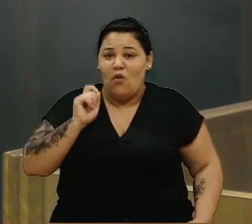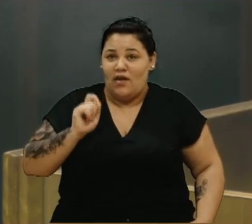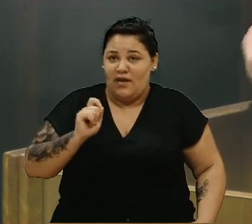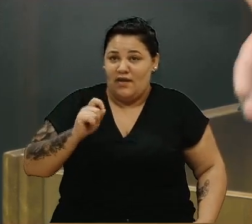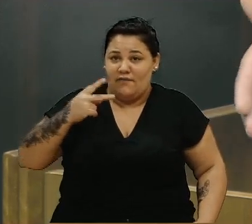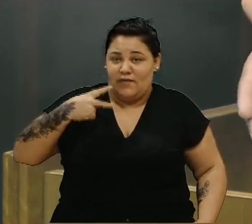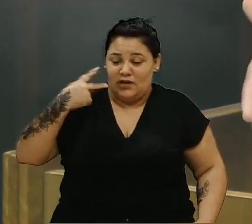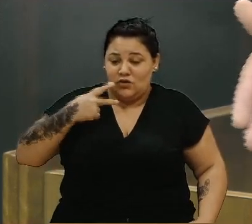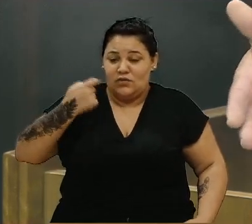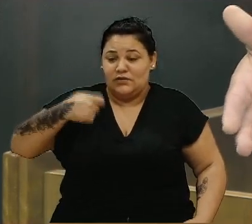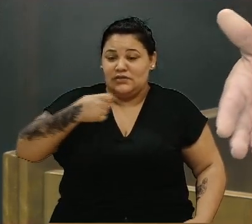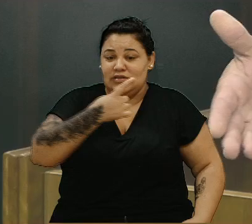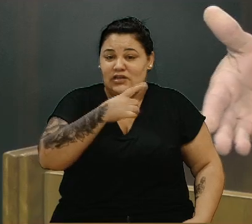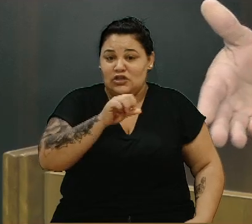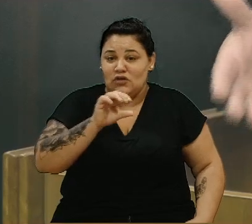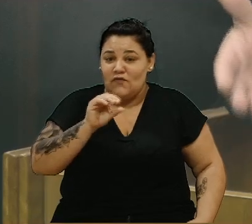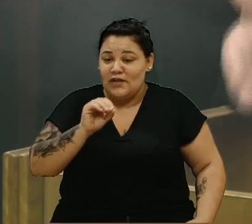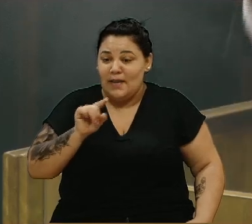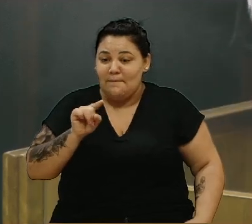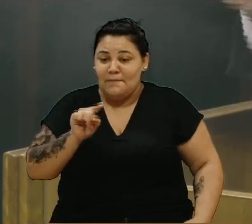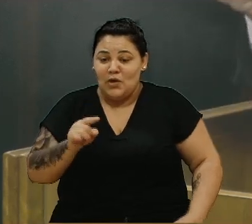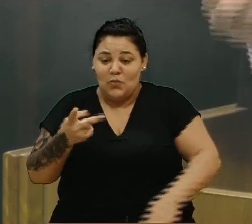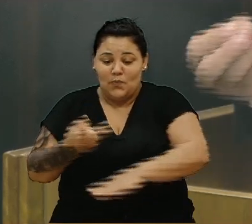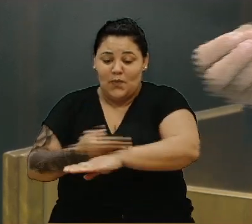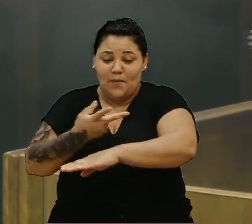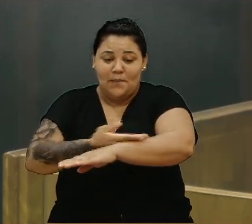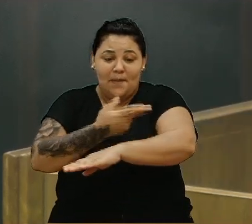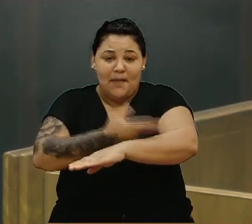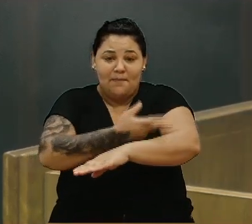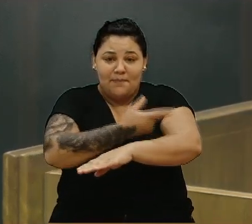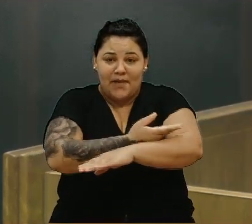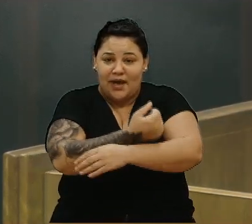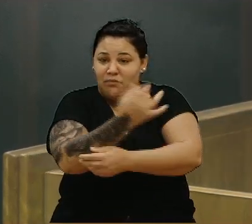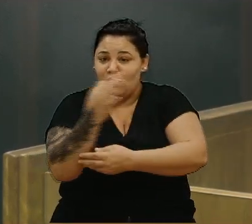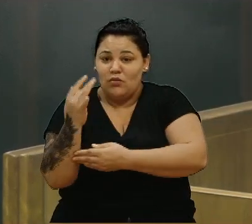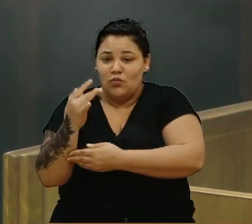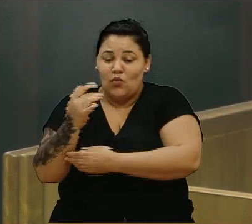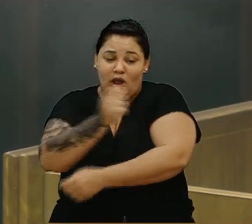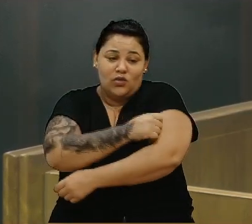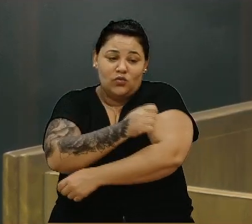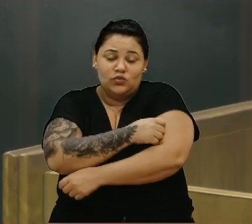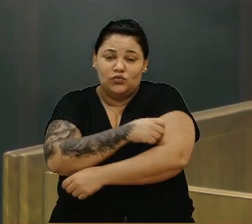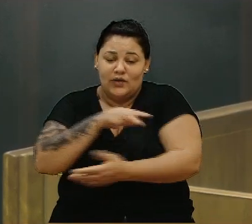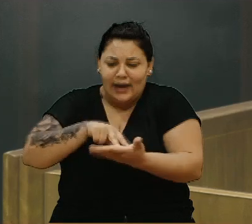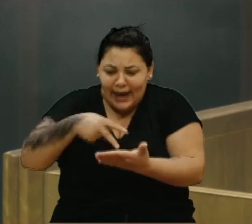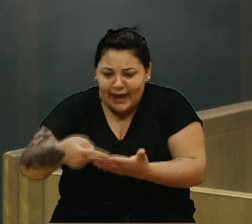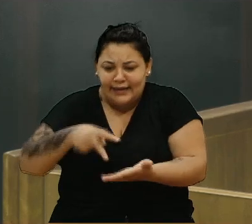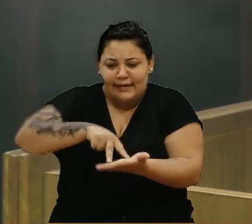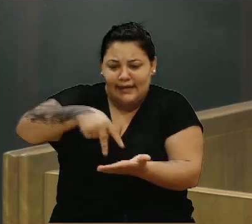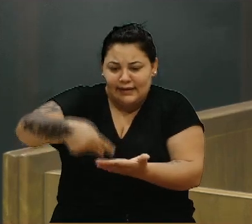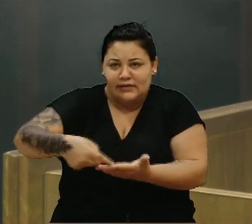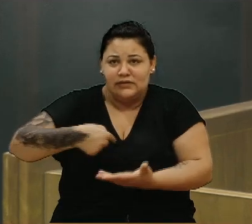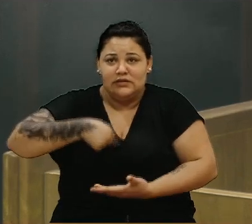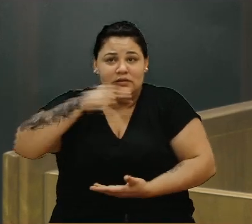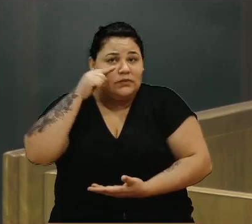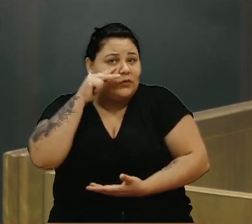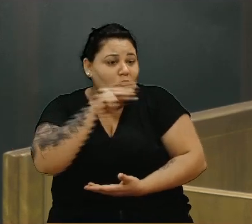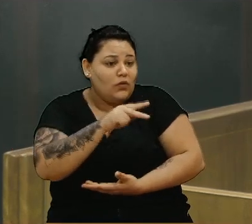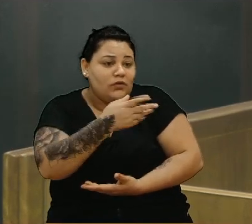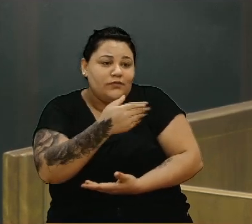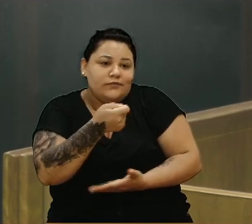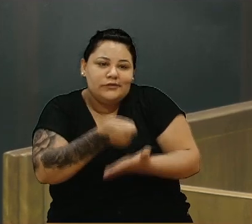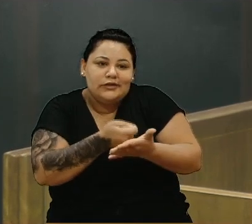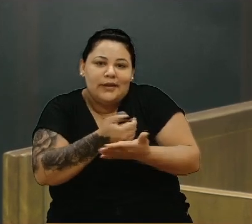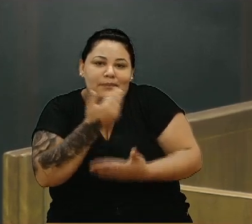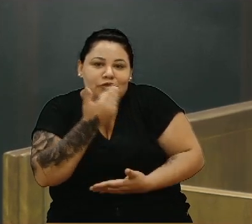para botar esse pátio aqui, os alunos se machucam todo dia. Aí eu olho para ela e falo assim, eu vou tentar solicitar, mas não